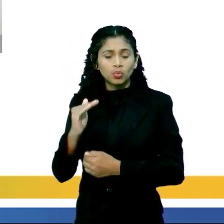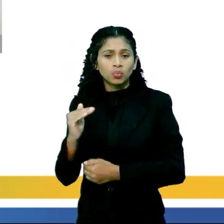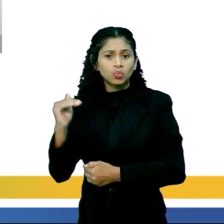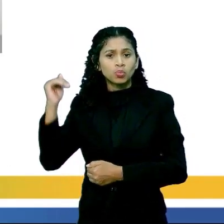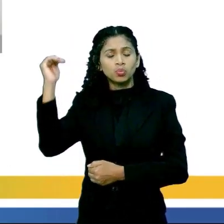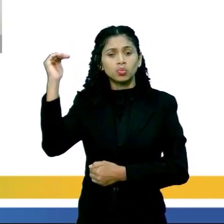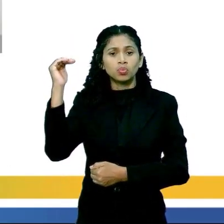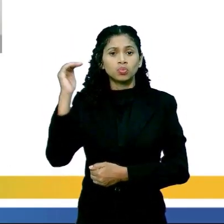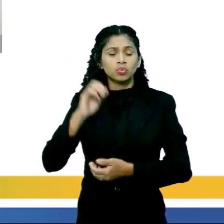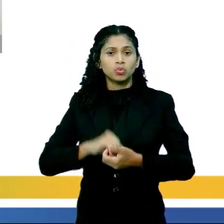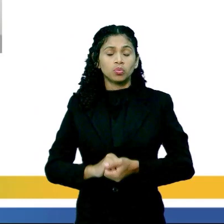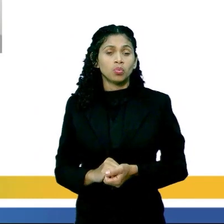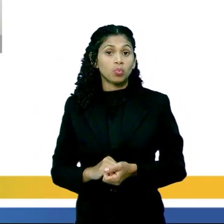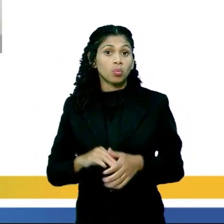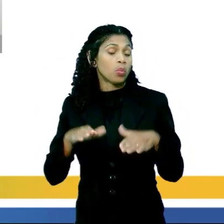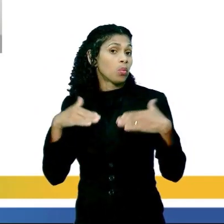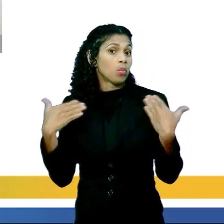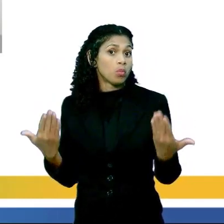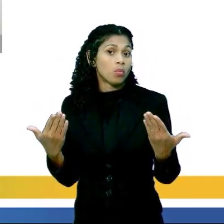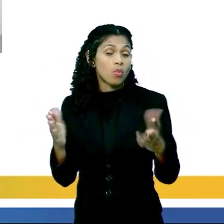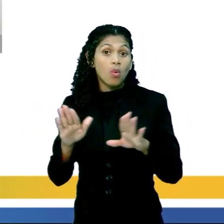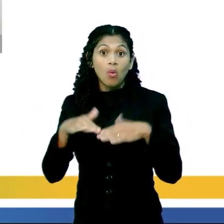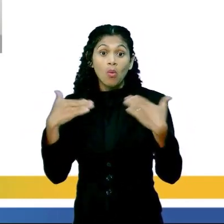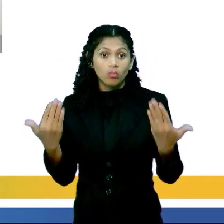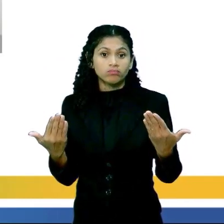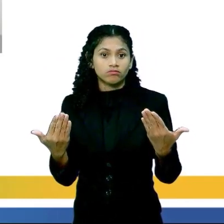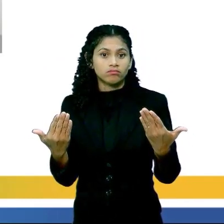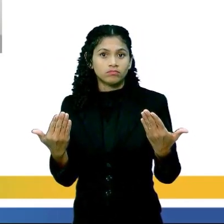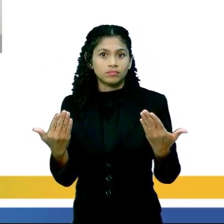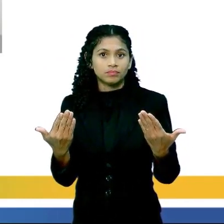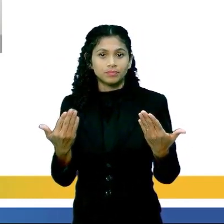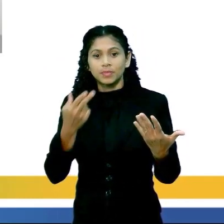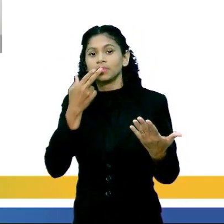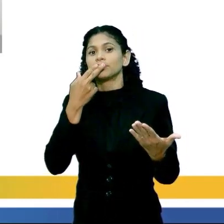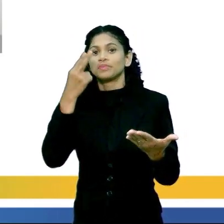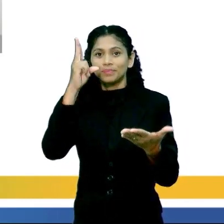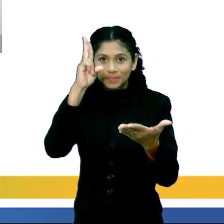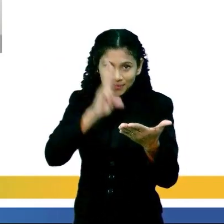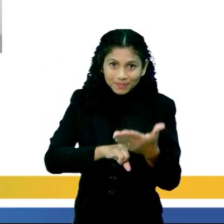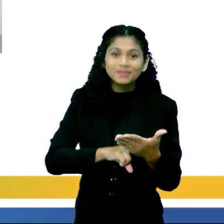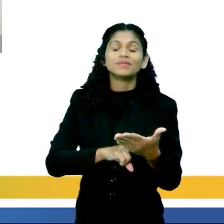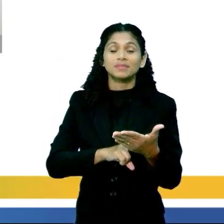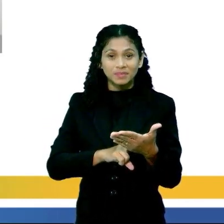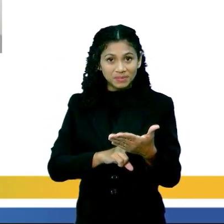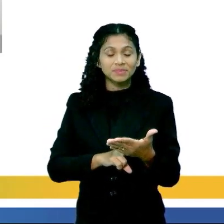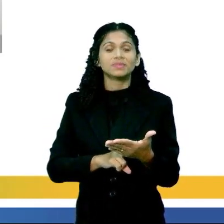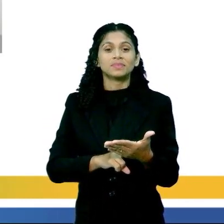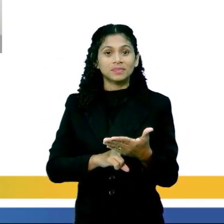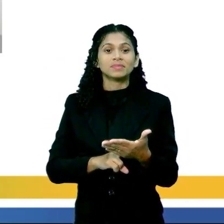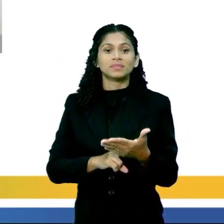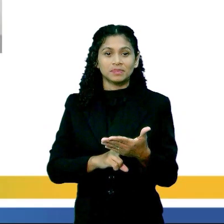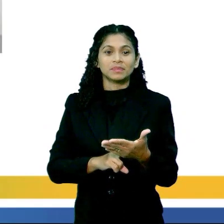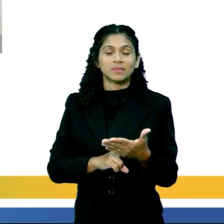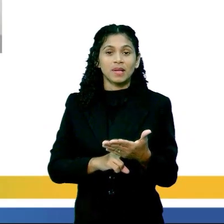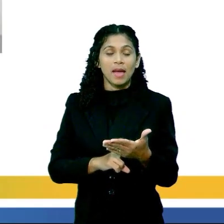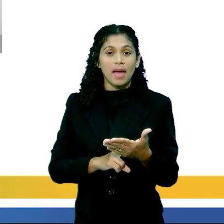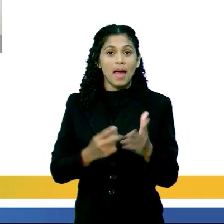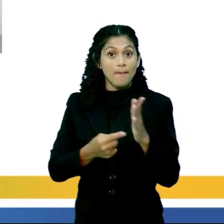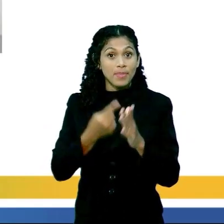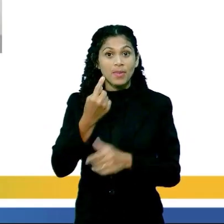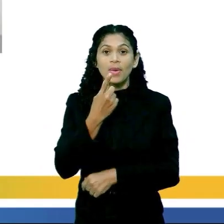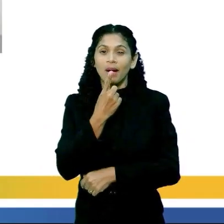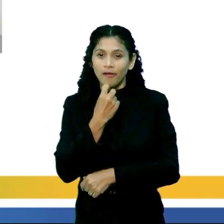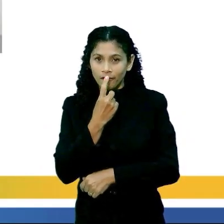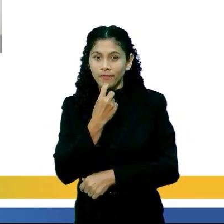correspondência ou seria o cardápio? Seria a correspondência, né? Tem mais sentido aí. Dentro desse contexto faz mais sentido.